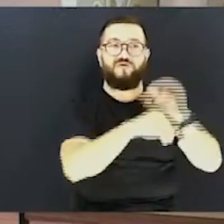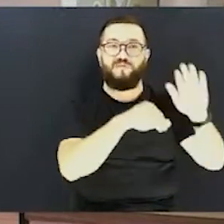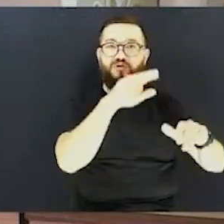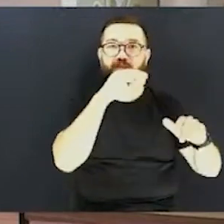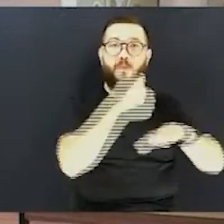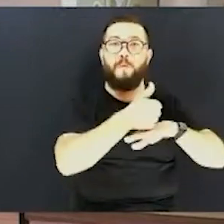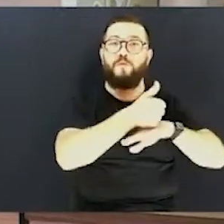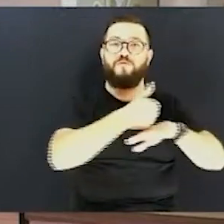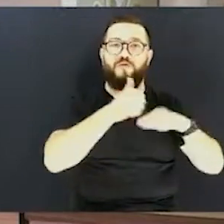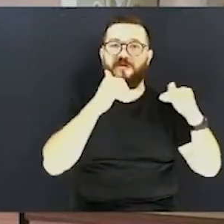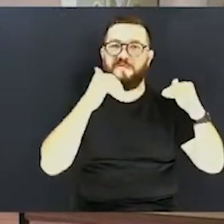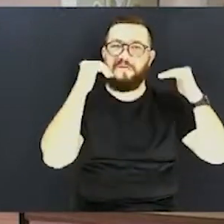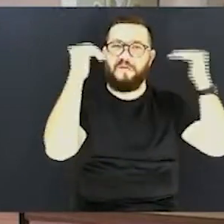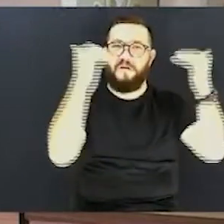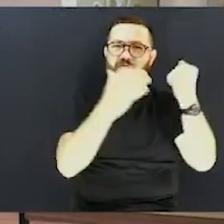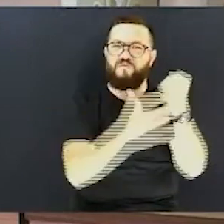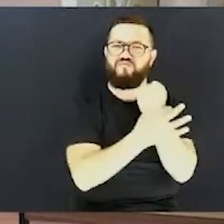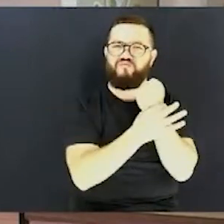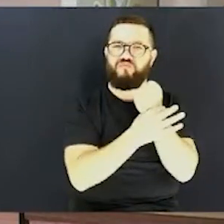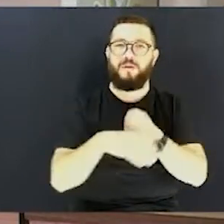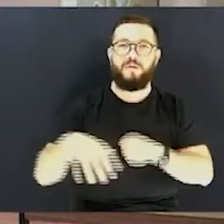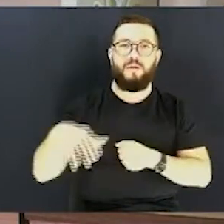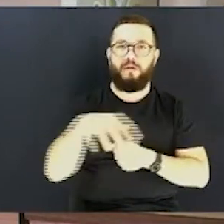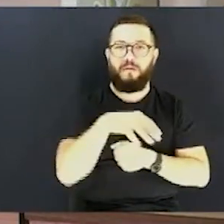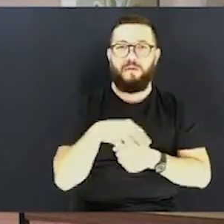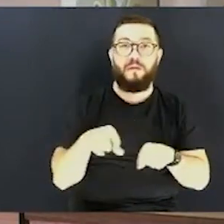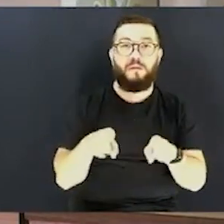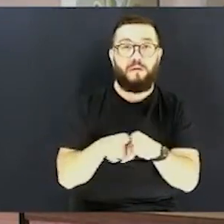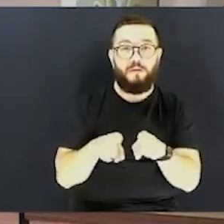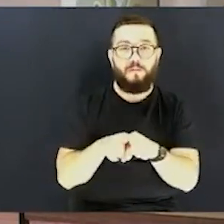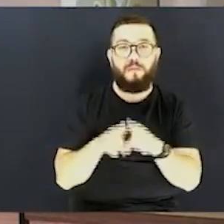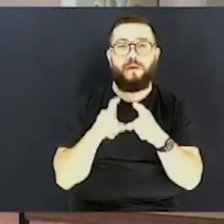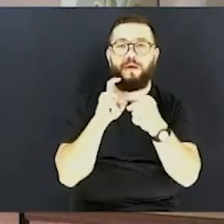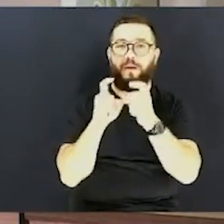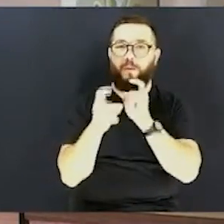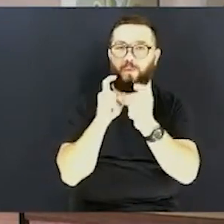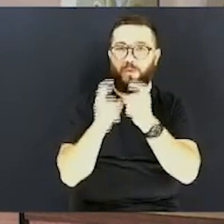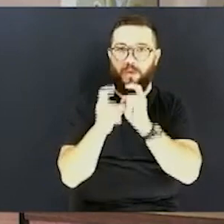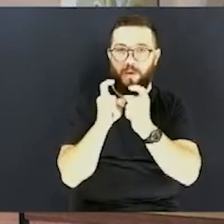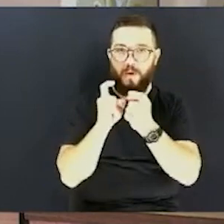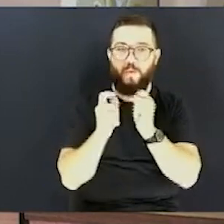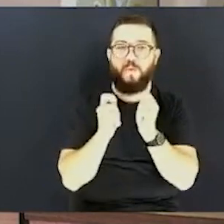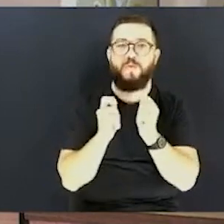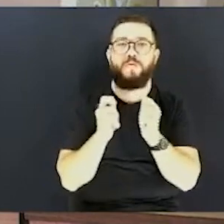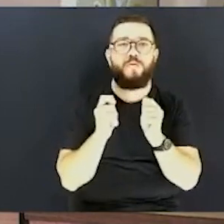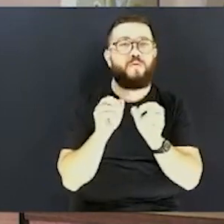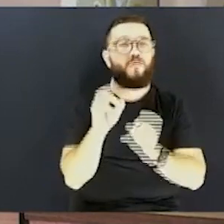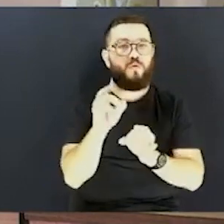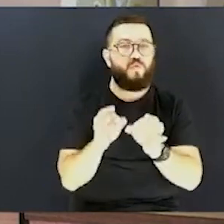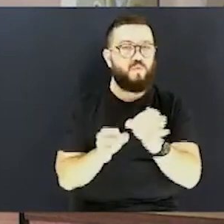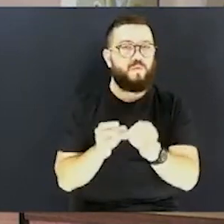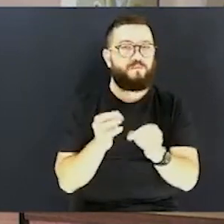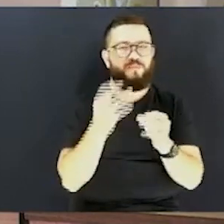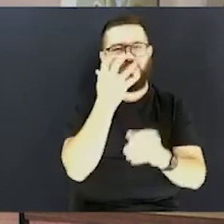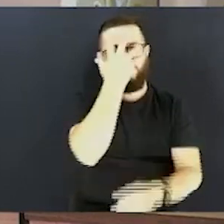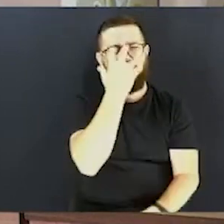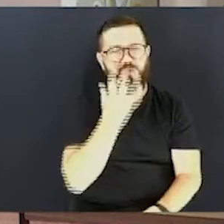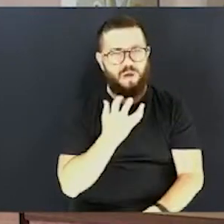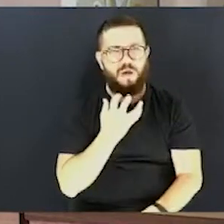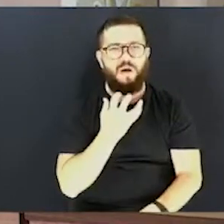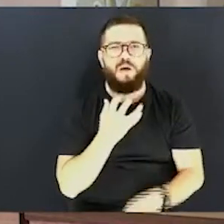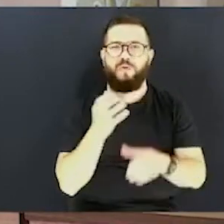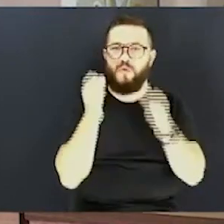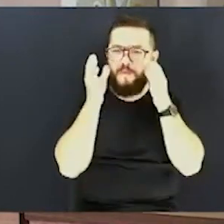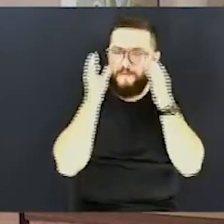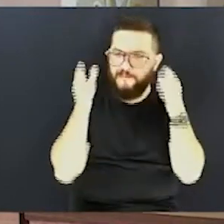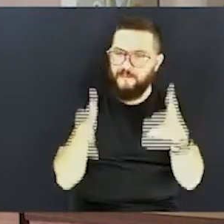primeira infância. Para além das reuniões, essa equipe multidisciplinar, com muita seriedade e comprometimento, realizou o